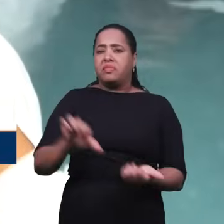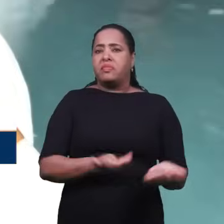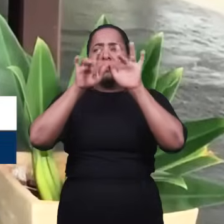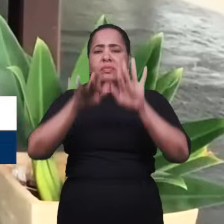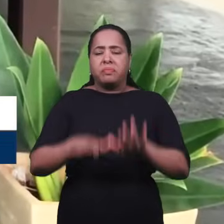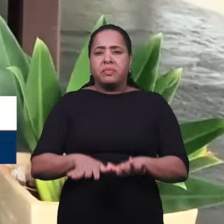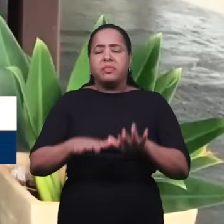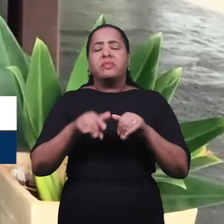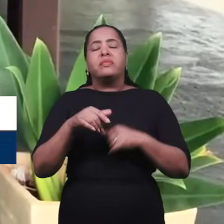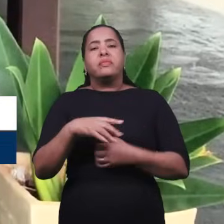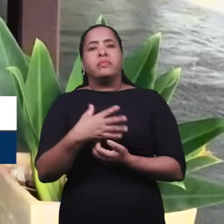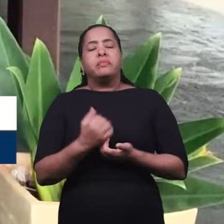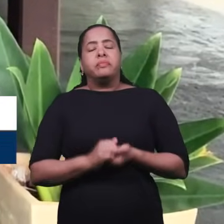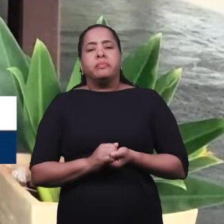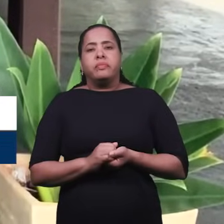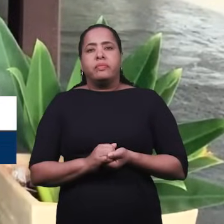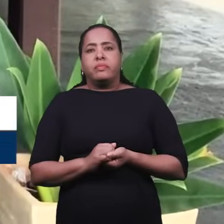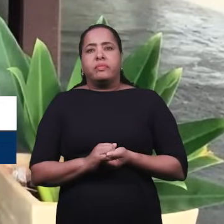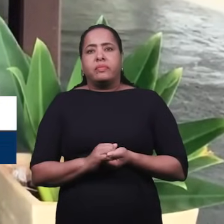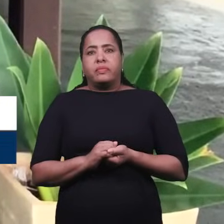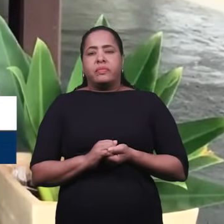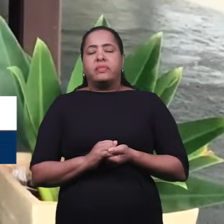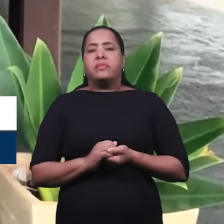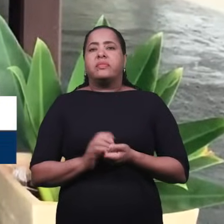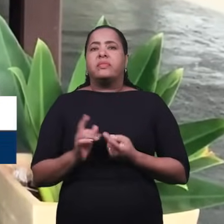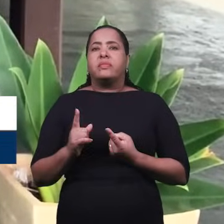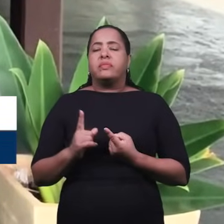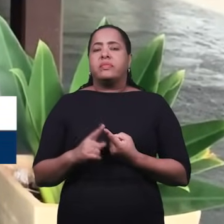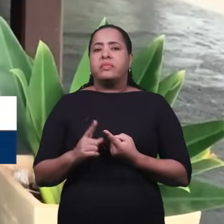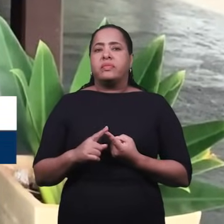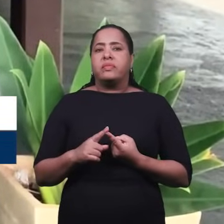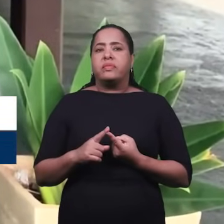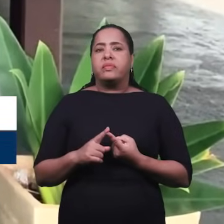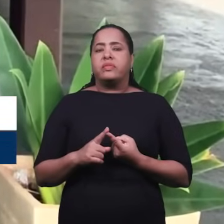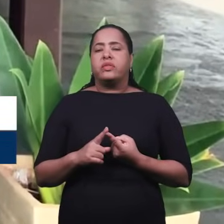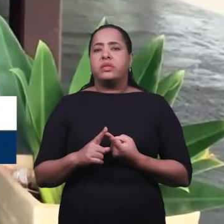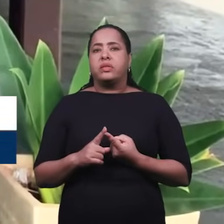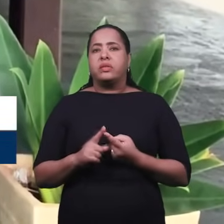Senhor. Nós tivemos um mini-seminário de manhã.